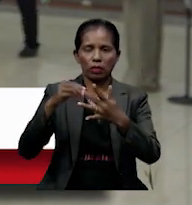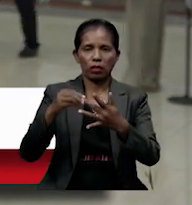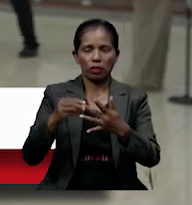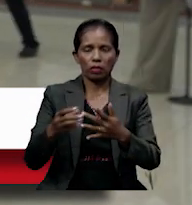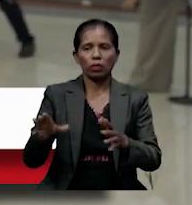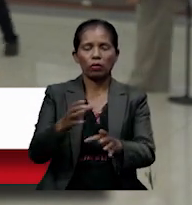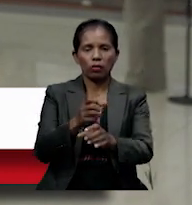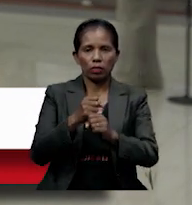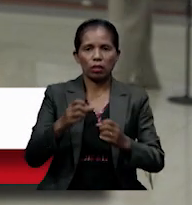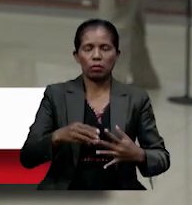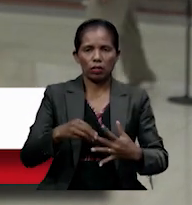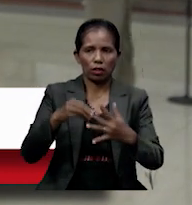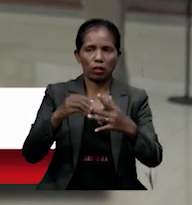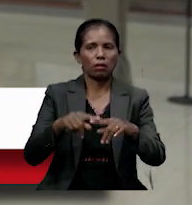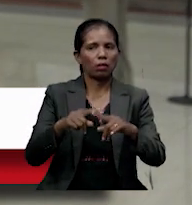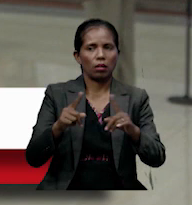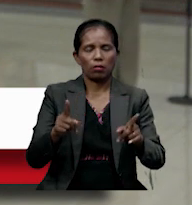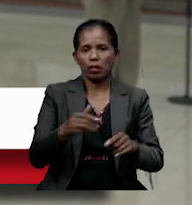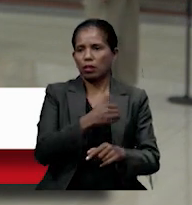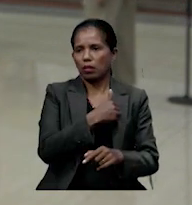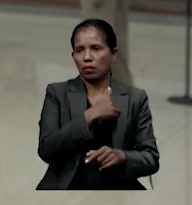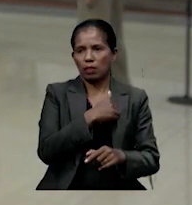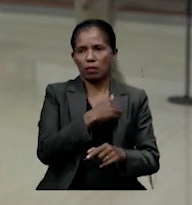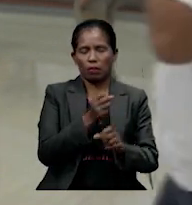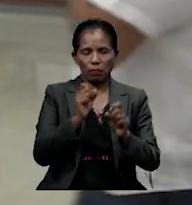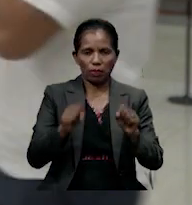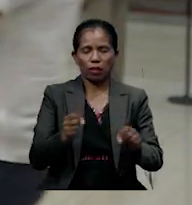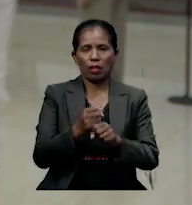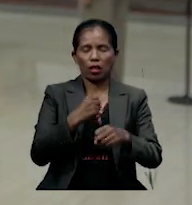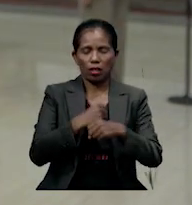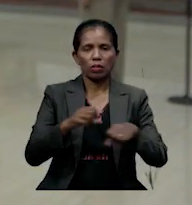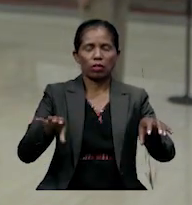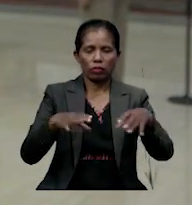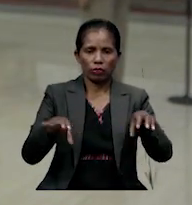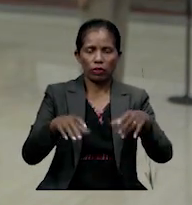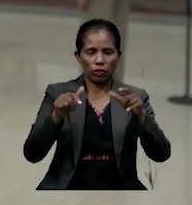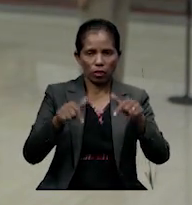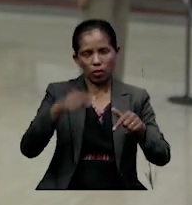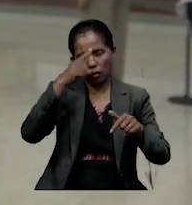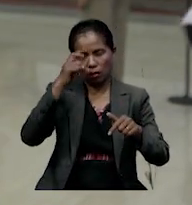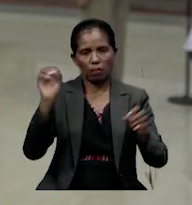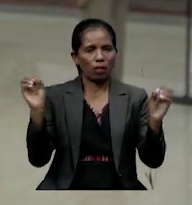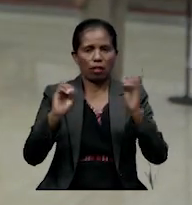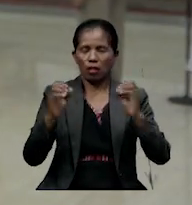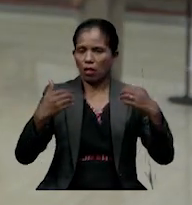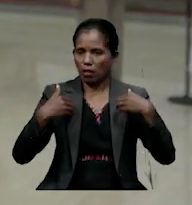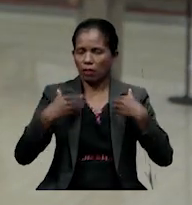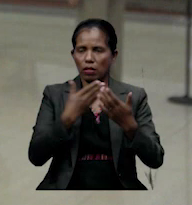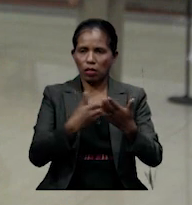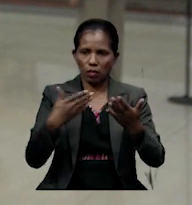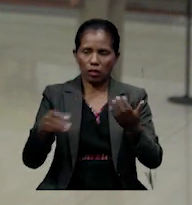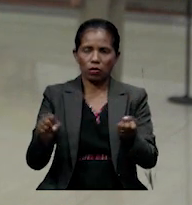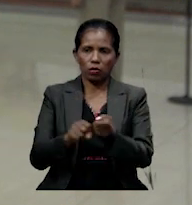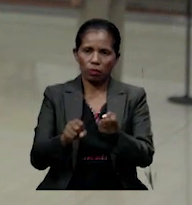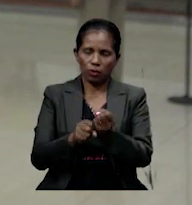na especialidade mas sida o bel halau serviço ene tamba falta de equipamentos nebe bel suporta sira ne